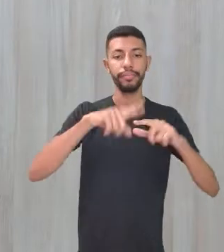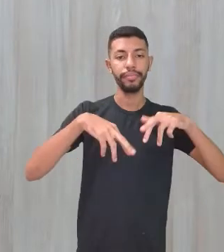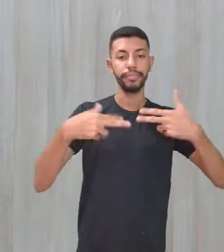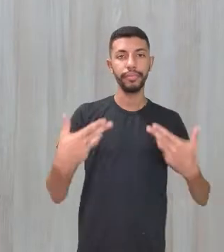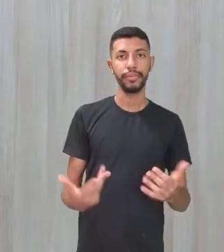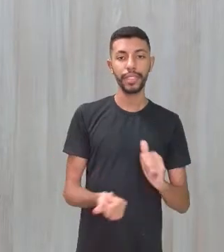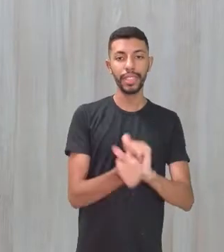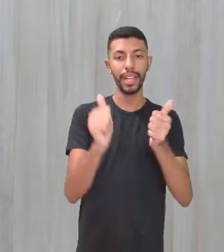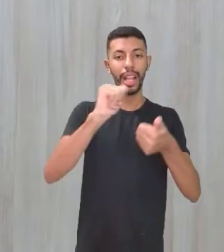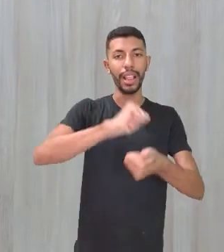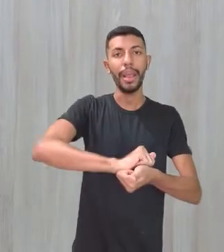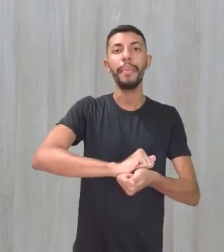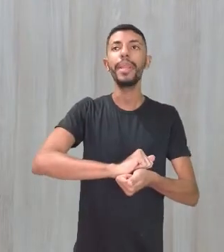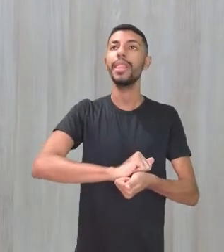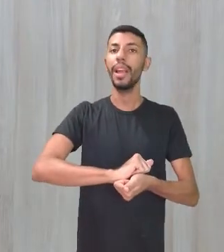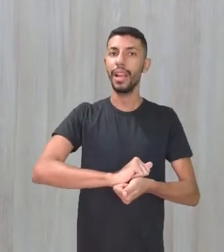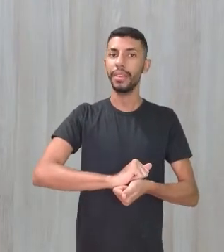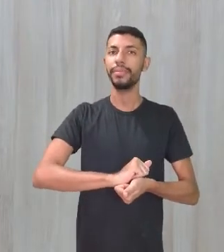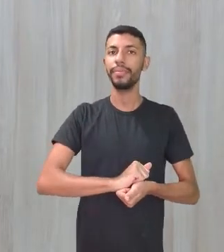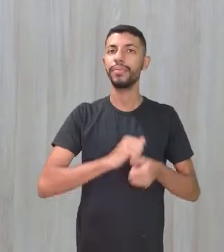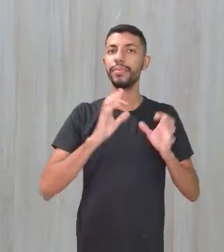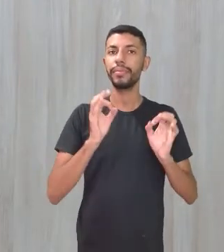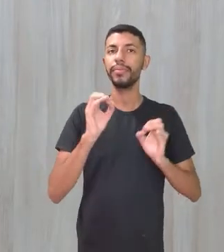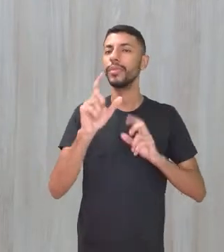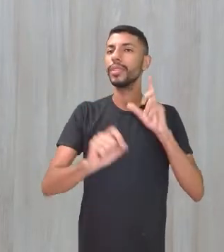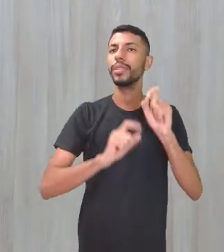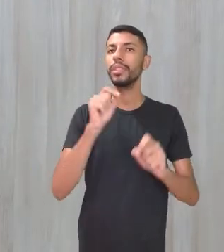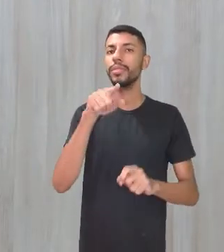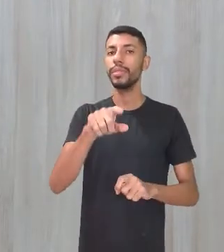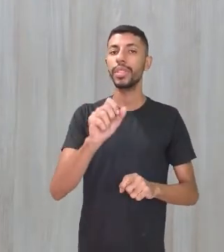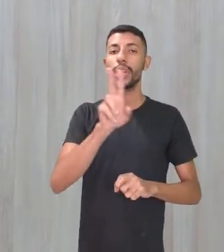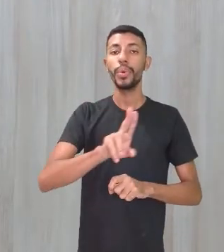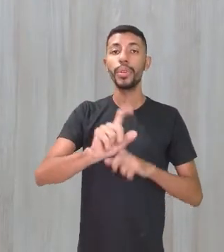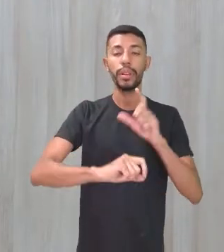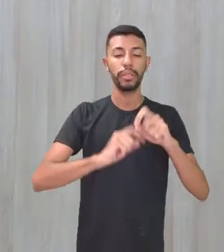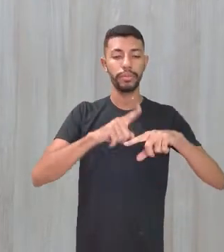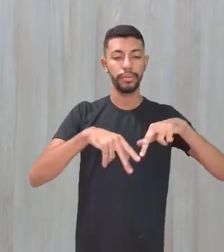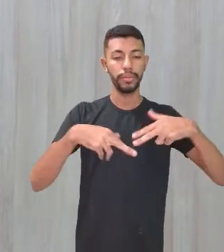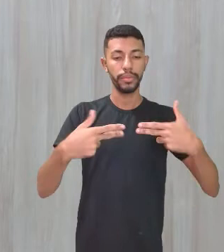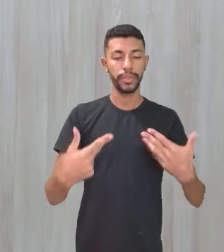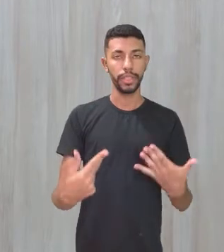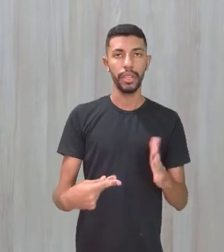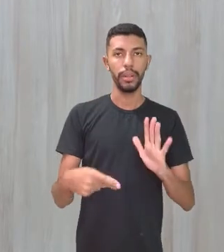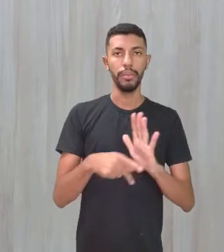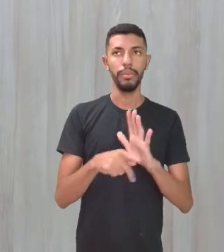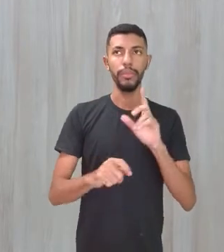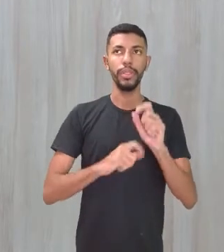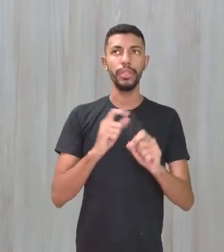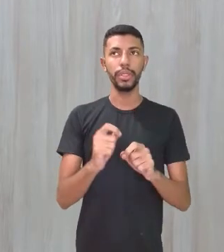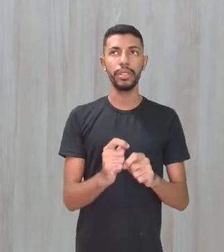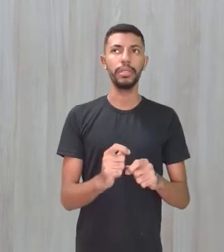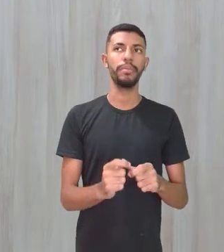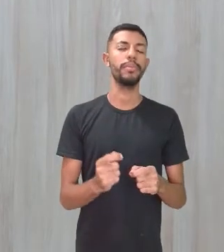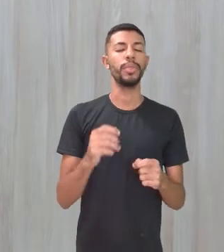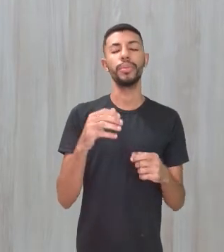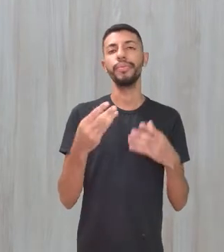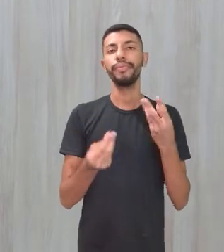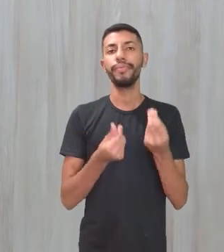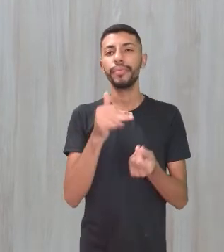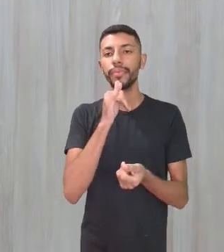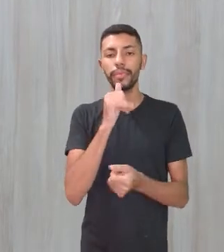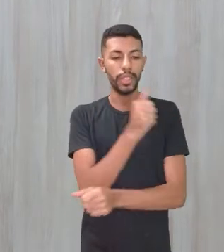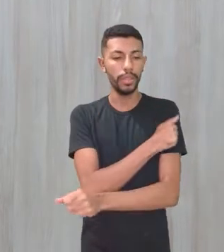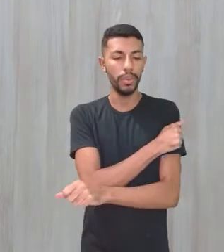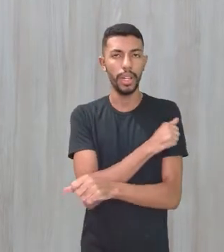materiais adaptados. Então, você pega um material para poder ele sair abotoando,